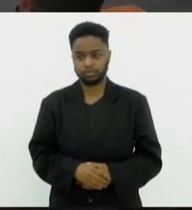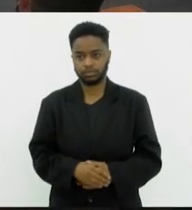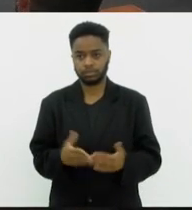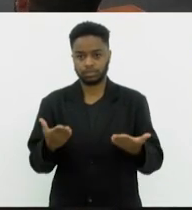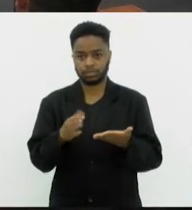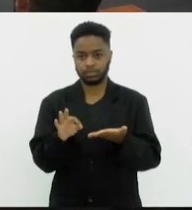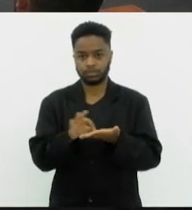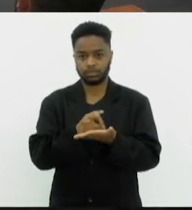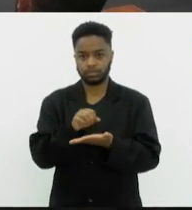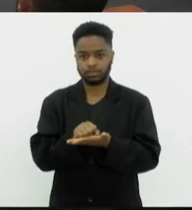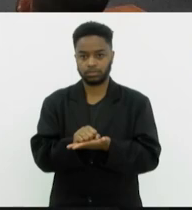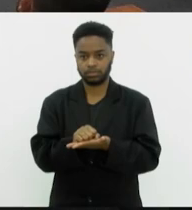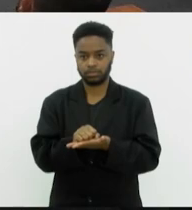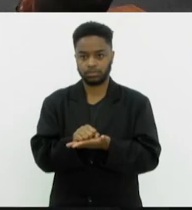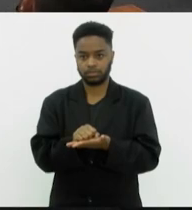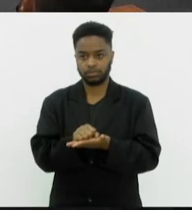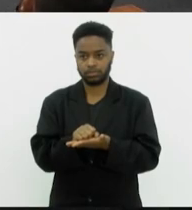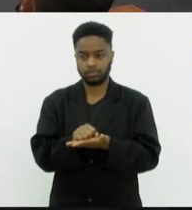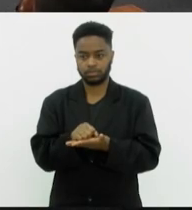Próximo orador,